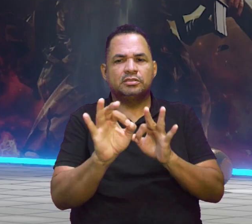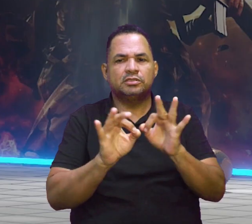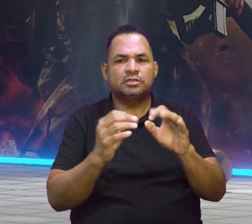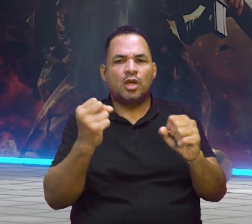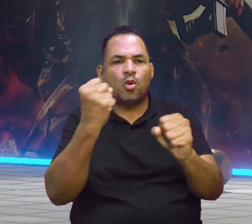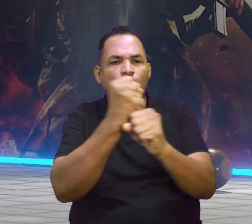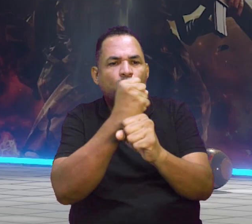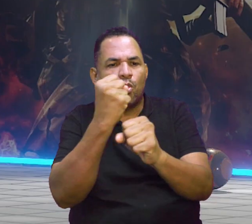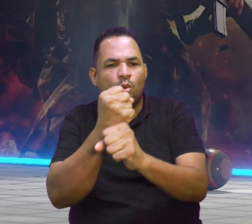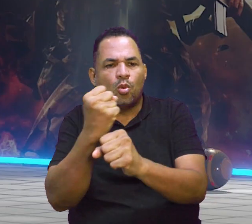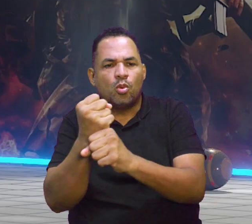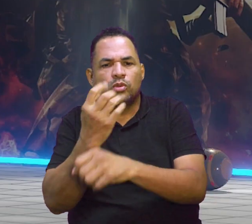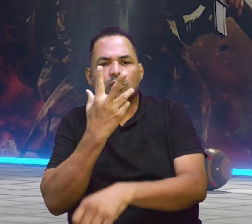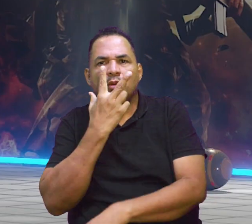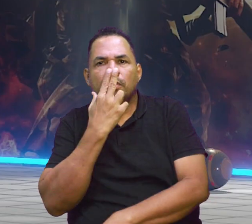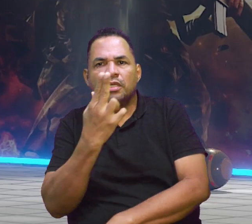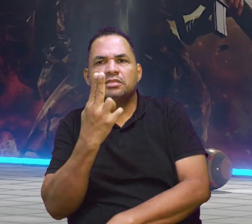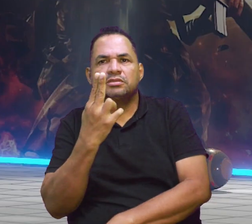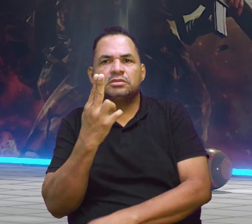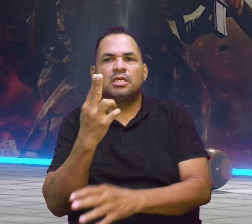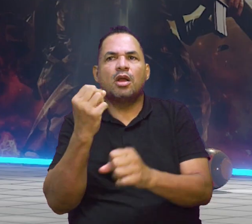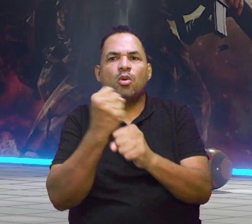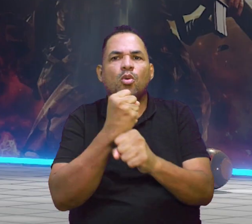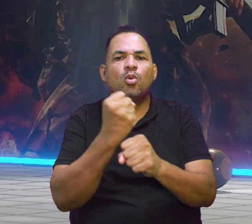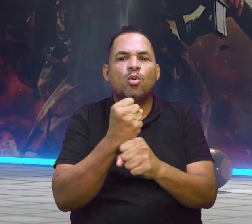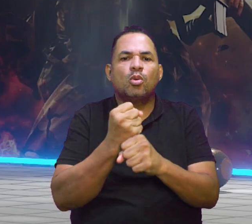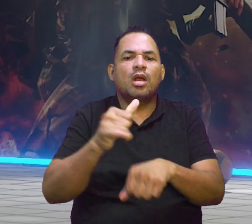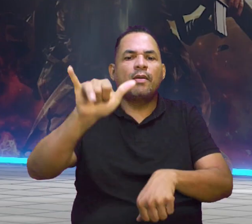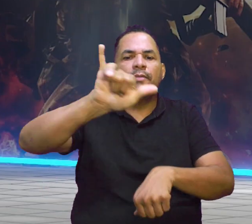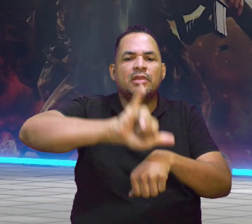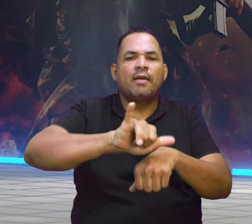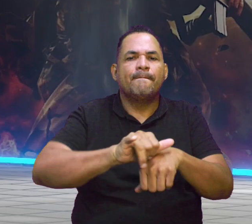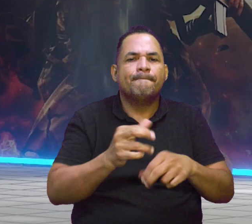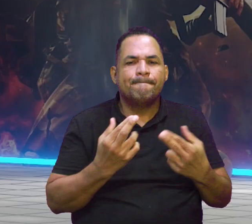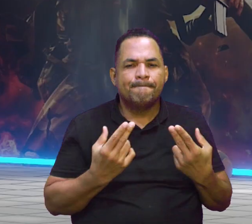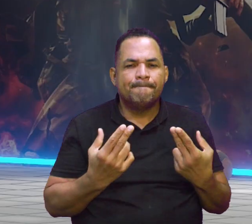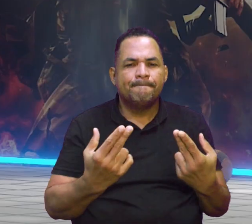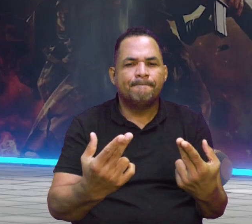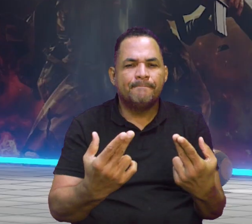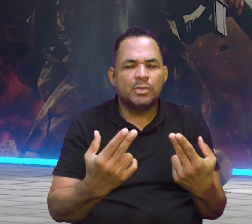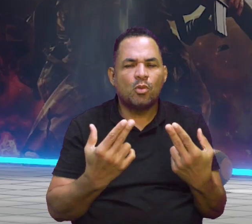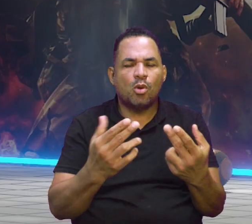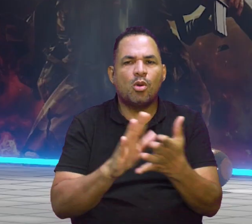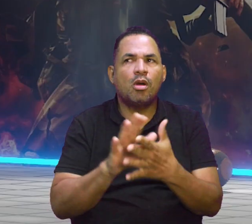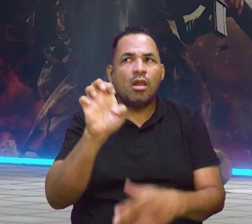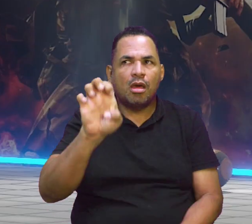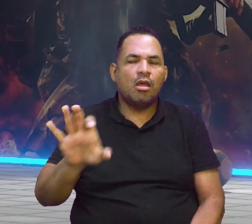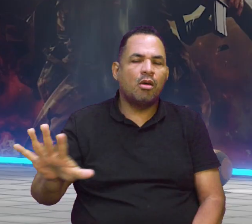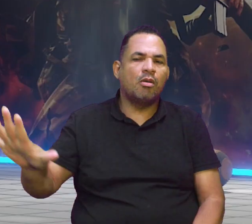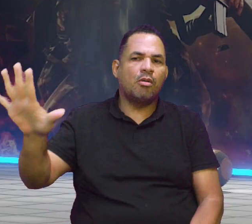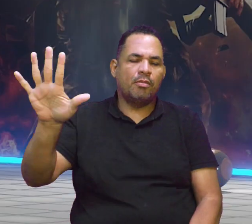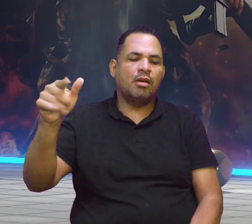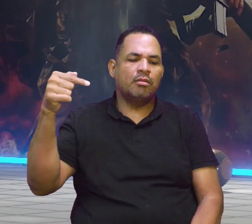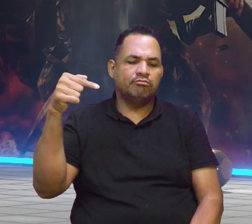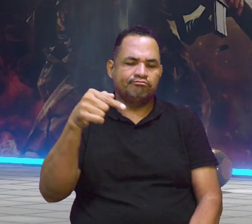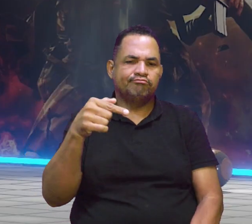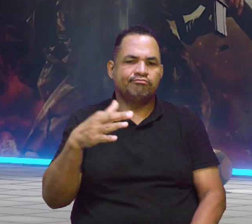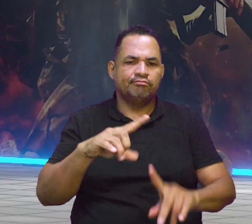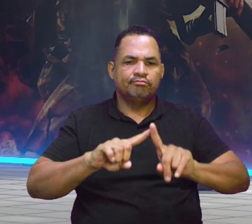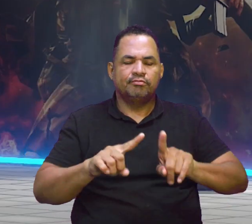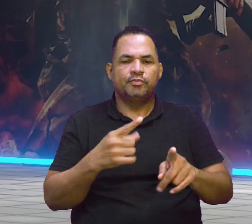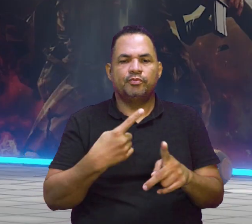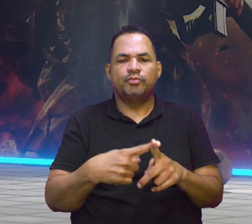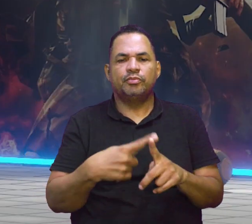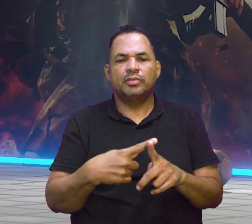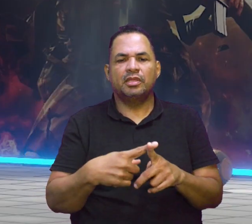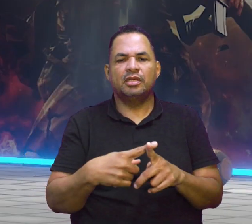moldes europeus. Então, o que estava atrapalhando lá no Rio de Janeiro era o seguinte, porque nós tínhamos a elite